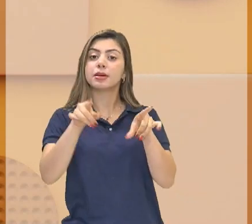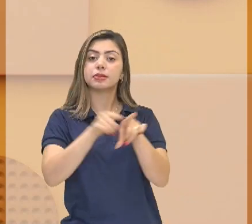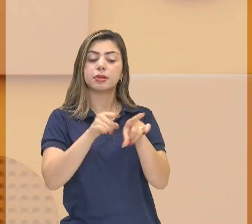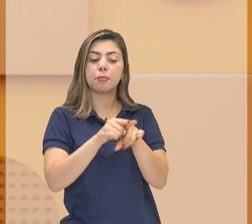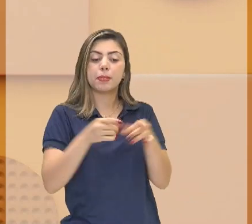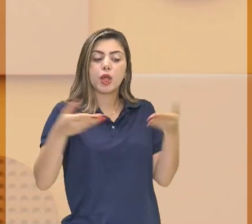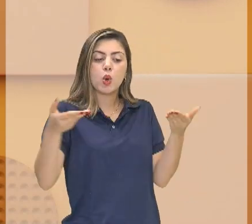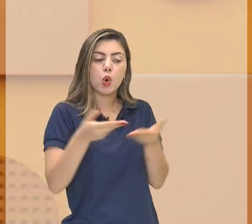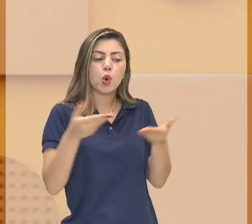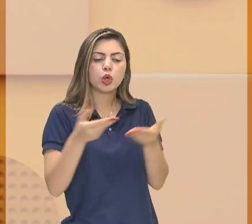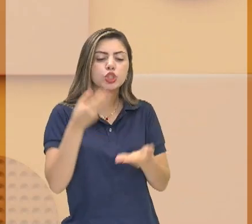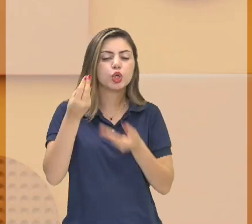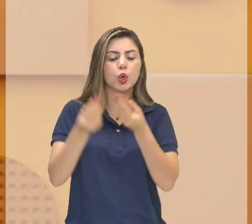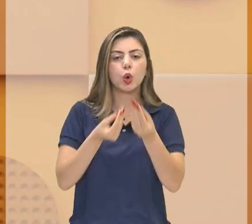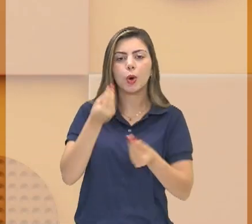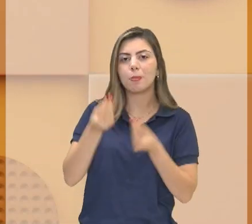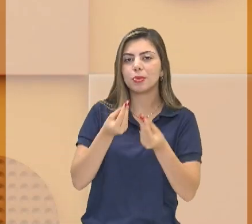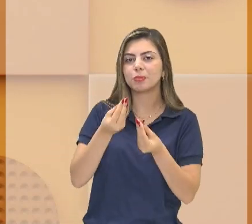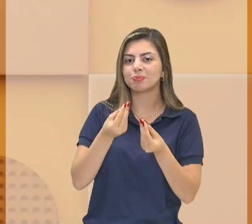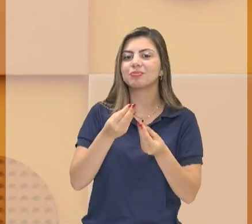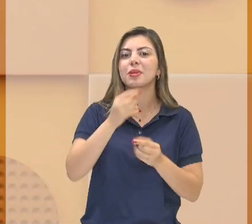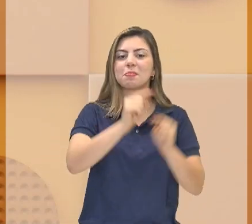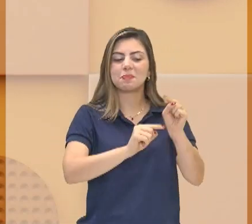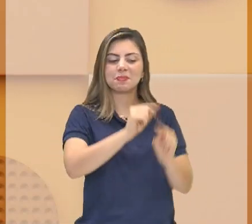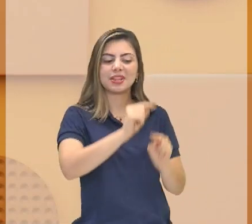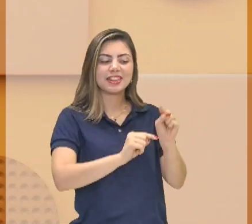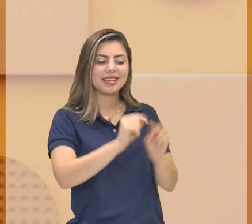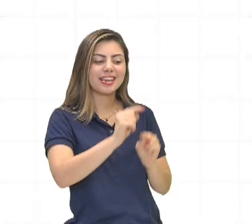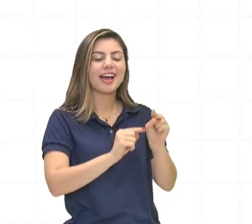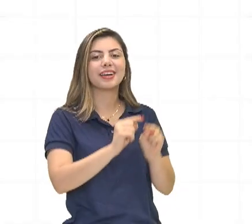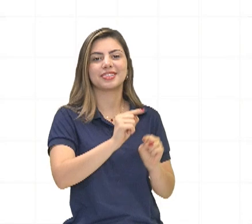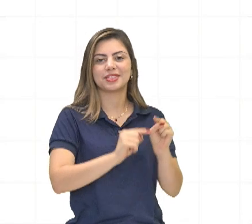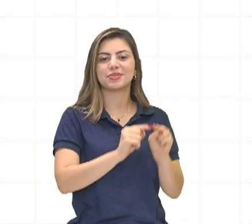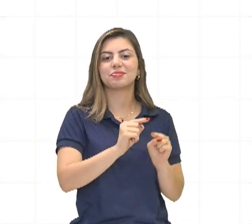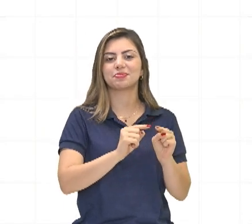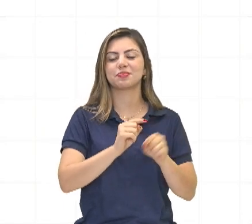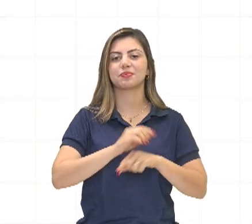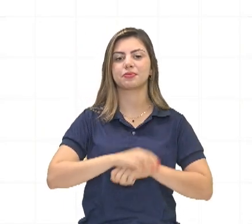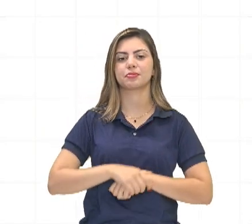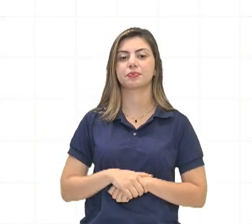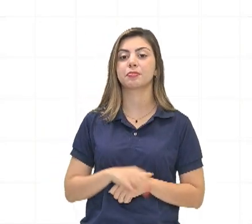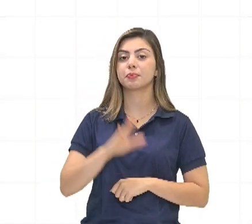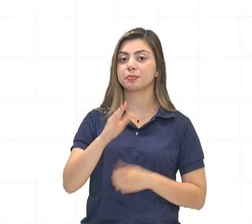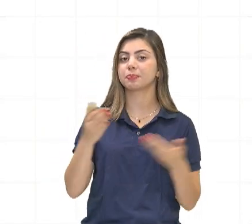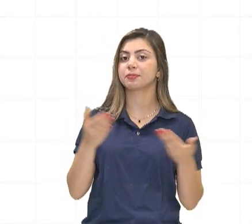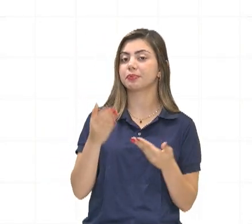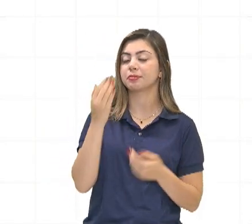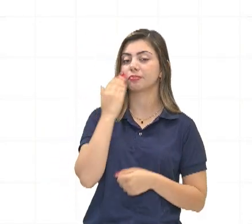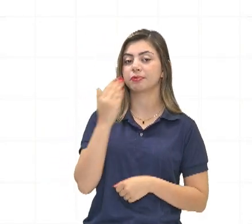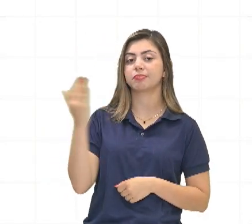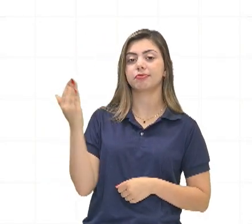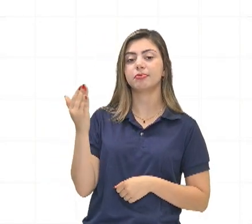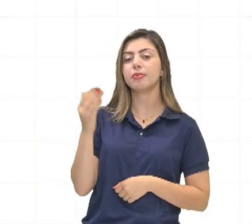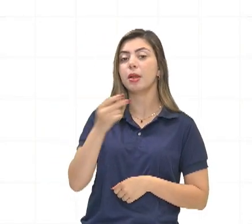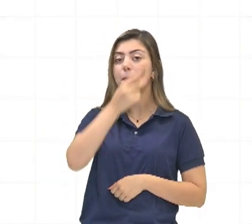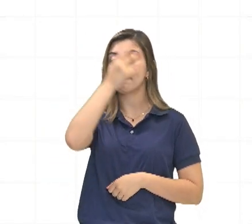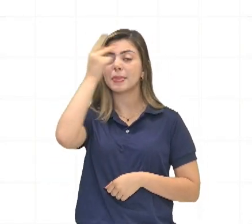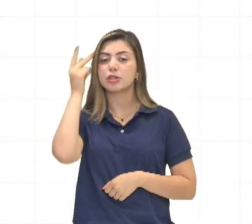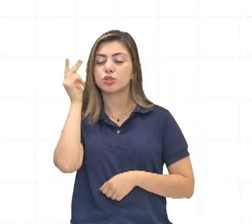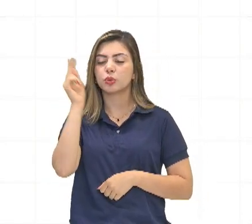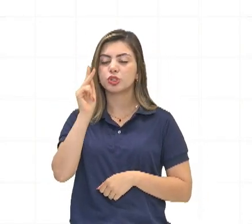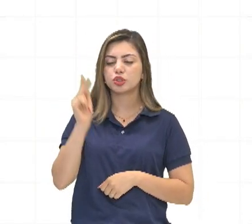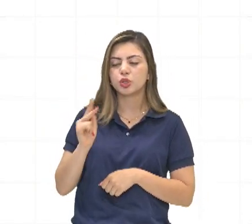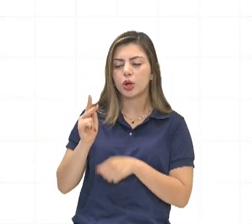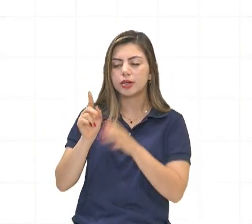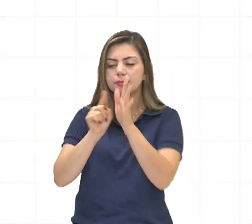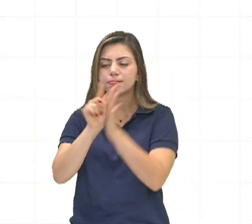a partir das fontes, tá? Olha só, vamos à cartela. O trabalho do historiador, né? Ele